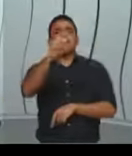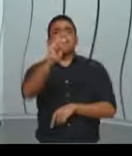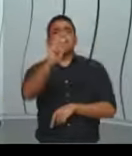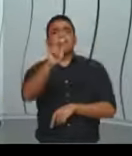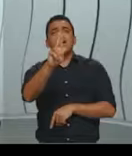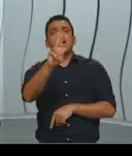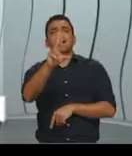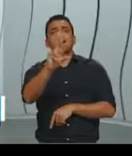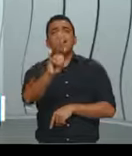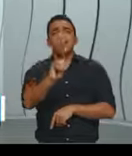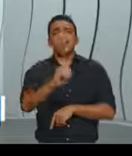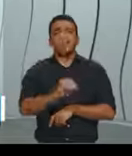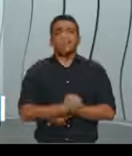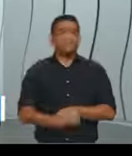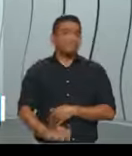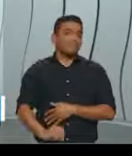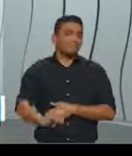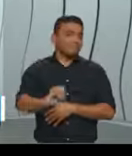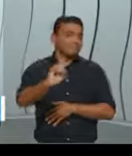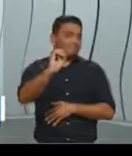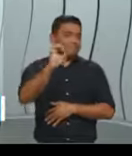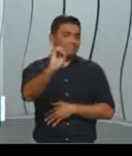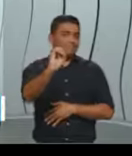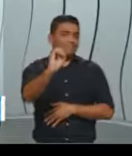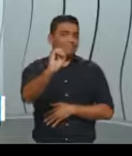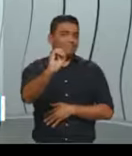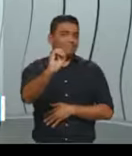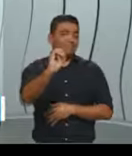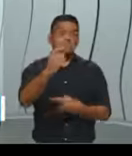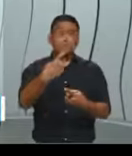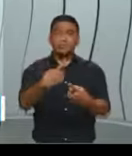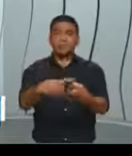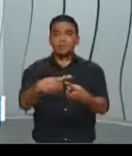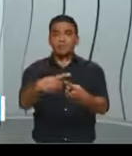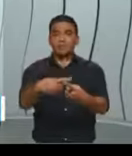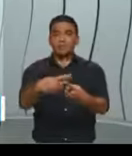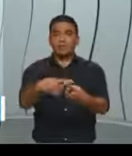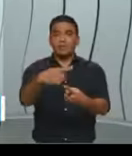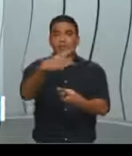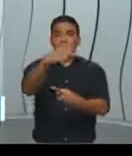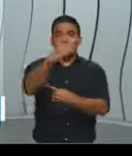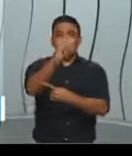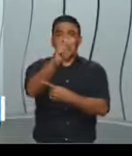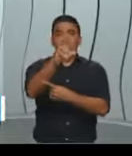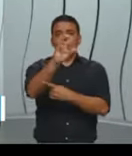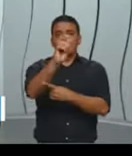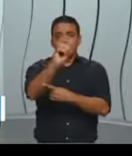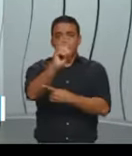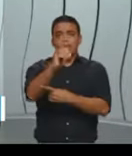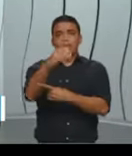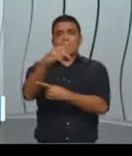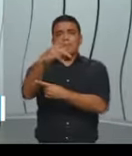coloquei a resposta, 0. Por quê? Paulo e Pedro já